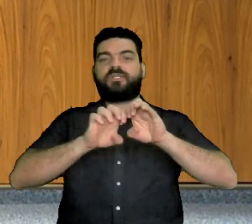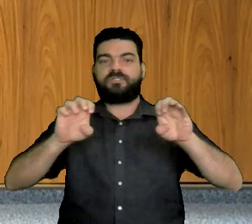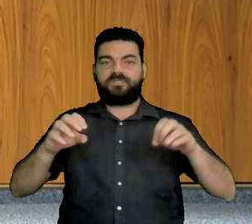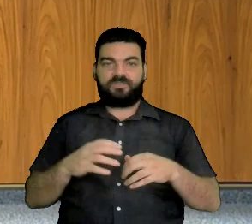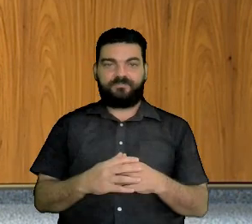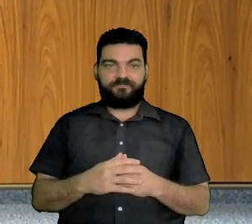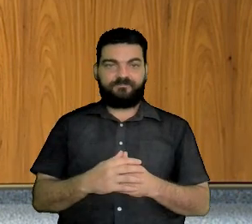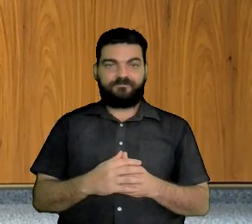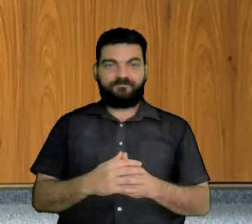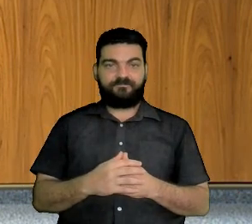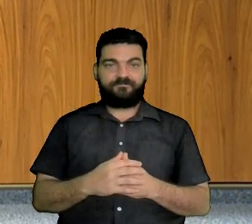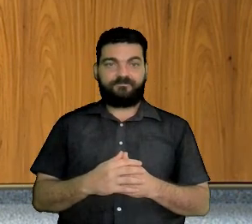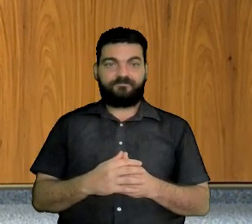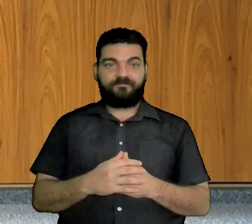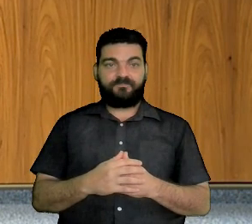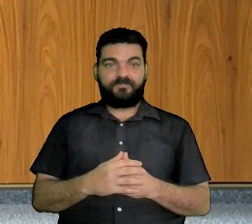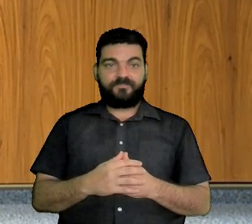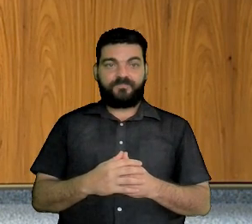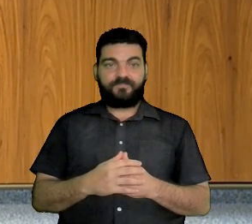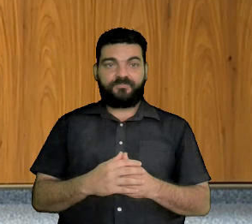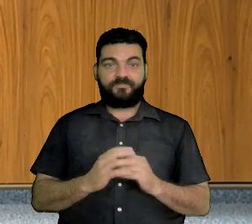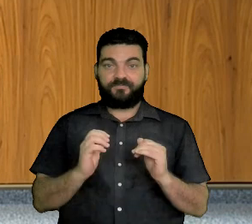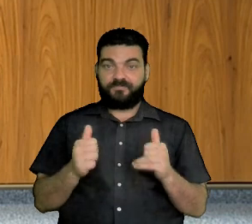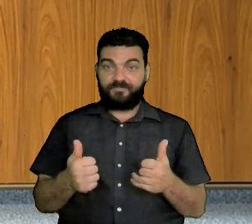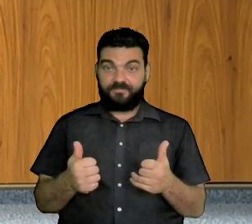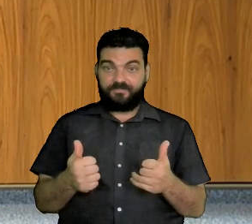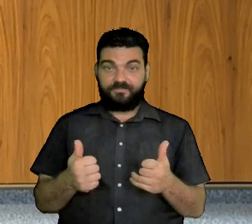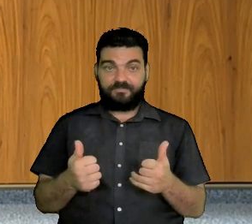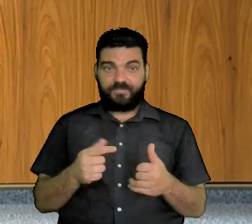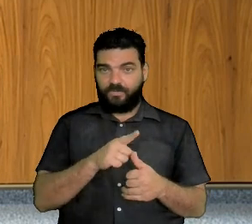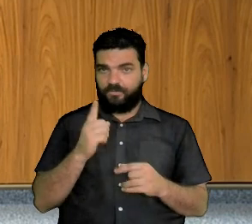precisamos melhorar muito as estatísticas.